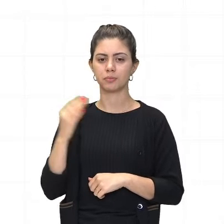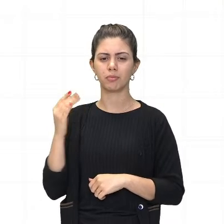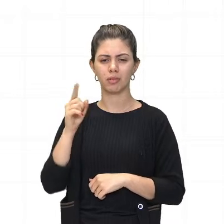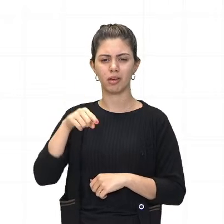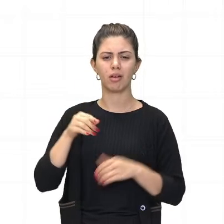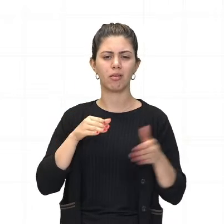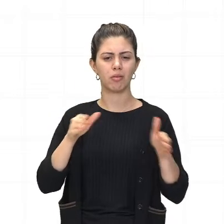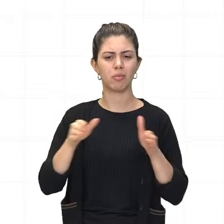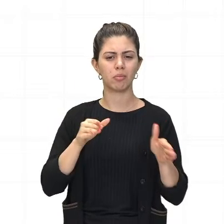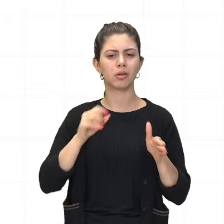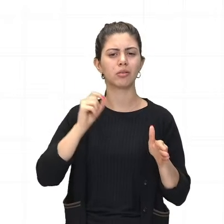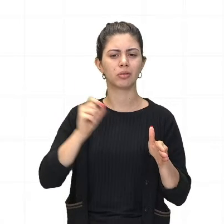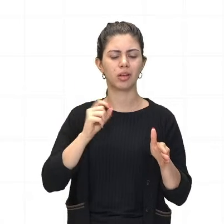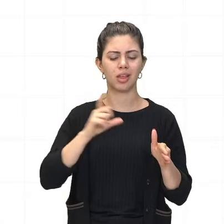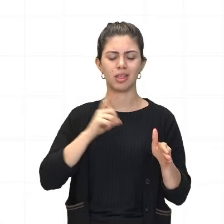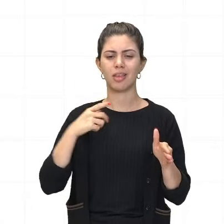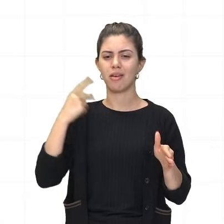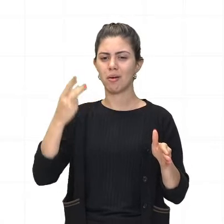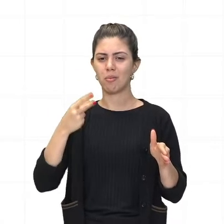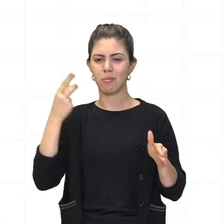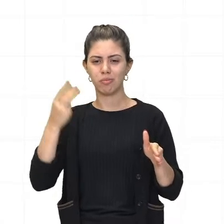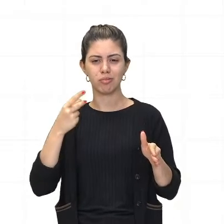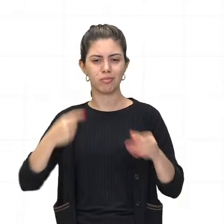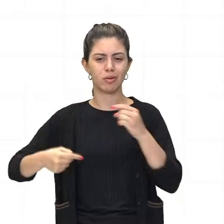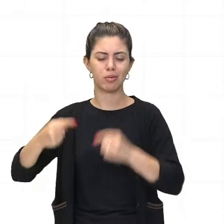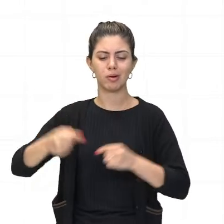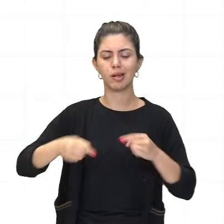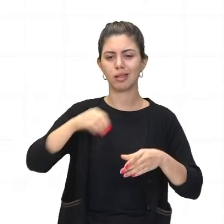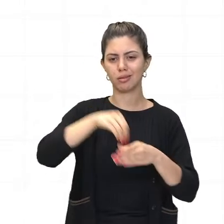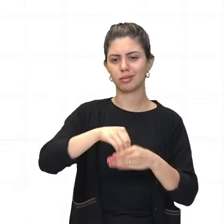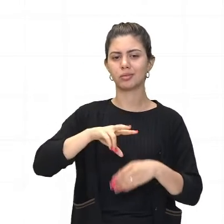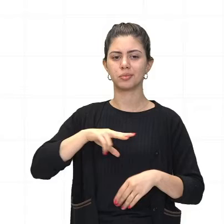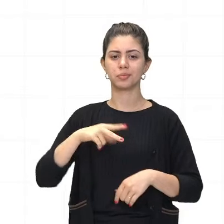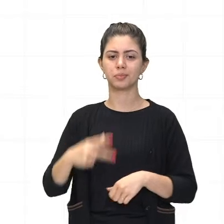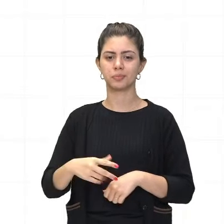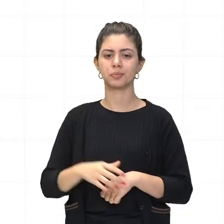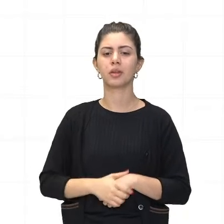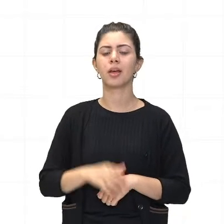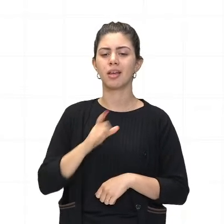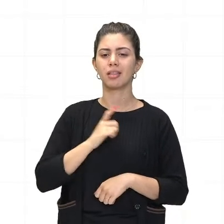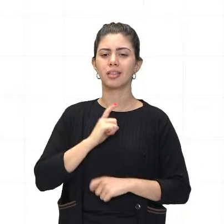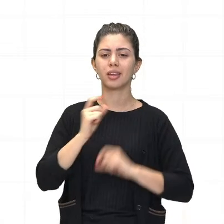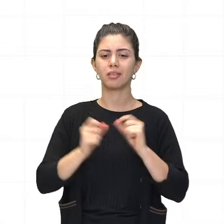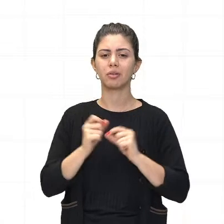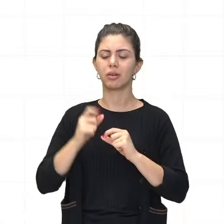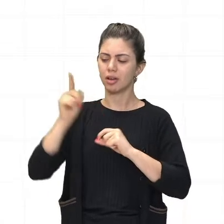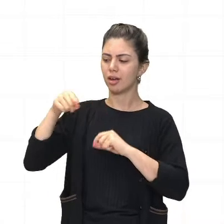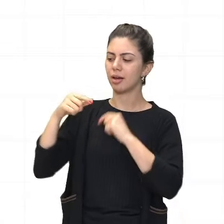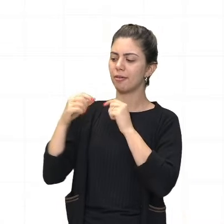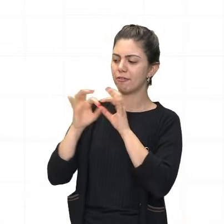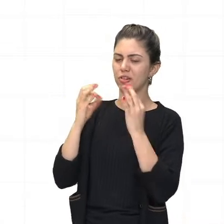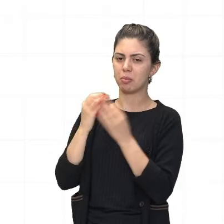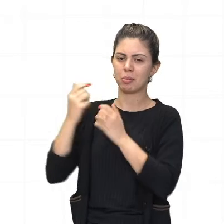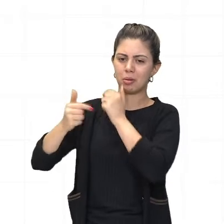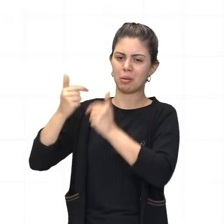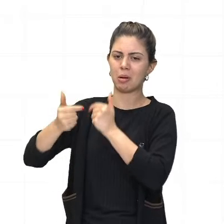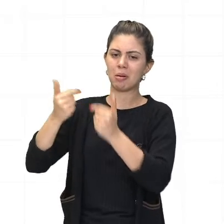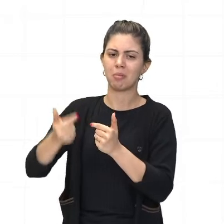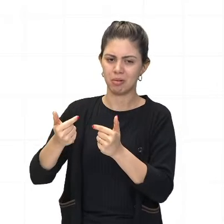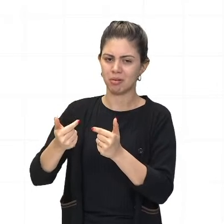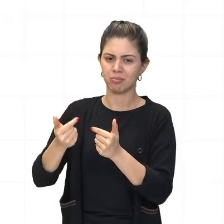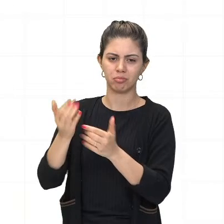1385 e foi um período de agitação política em Portugal, marcado por uma crise sucessória e